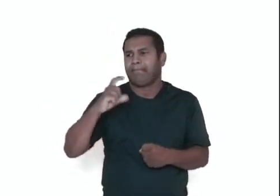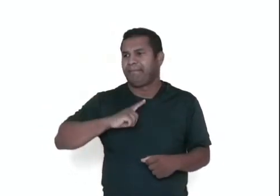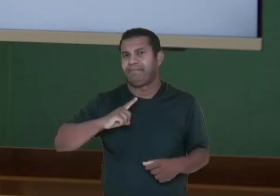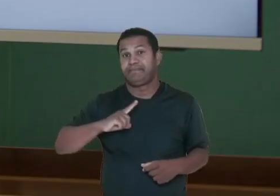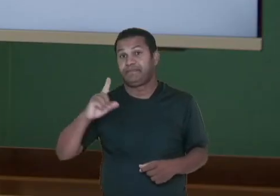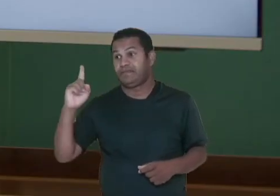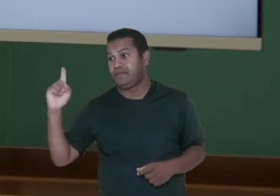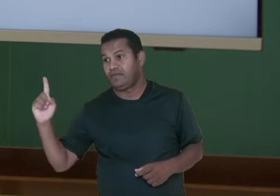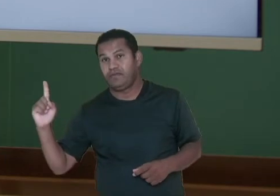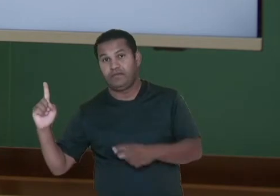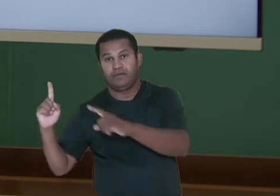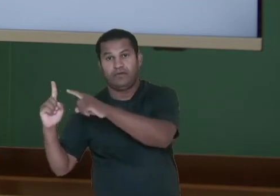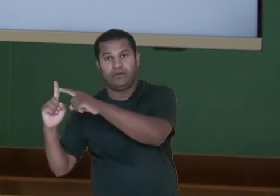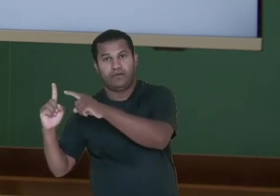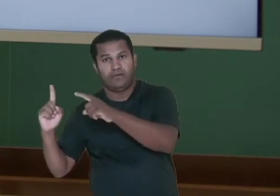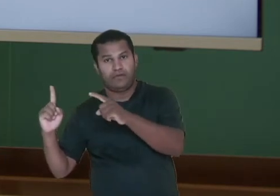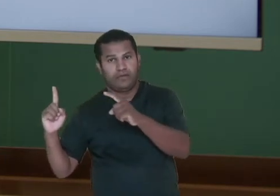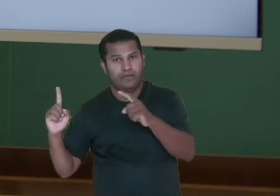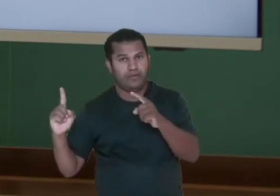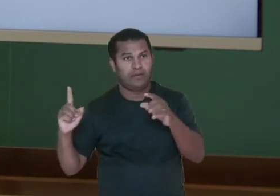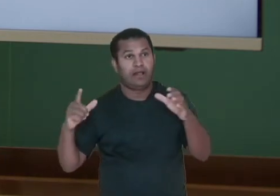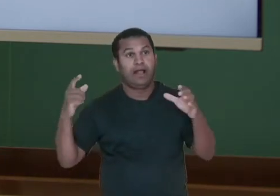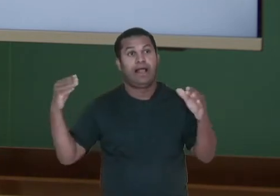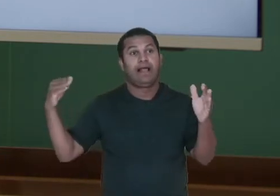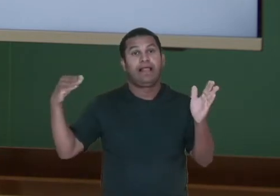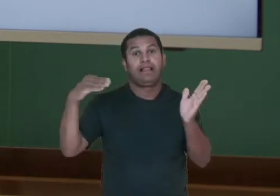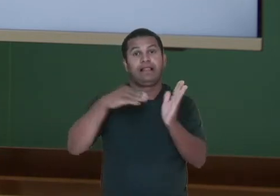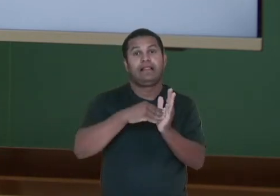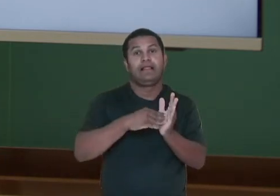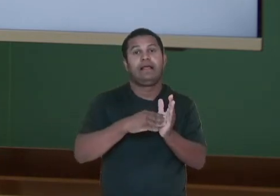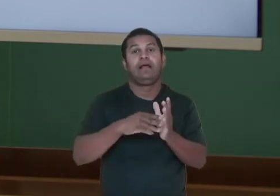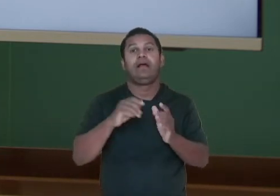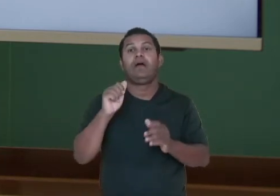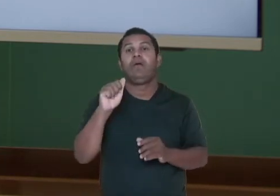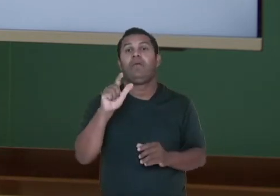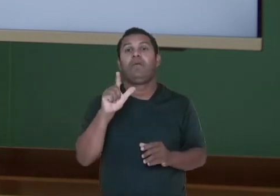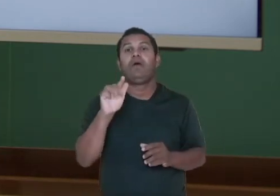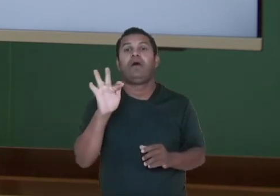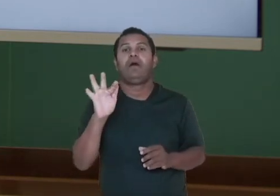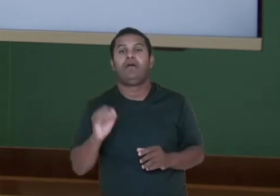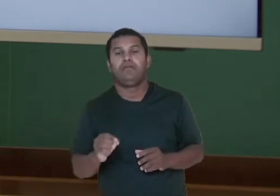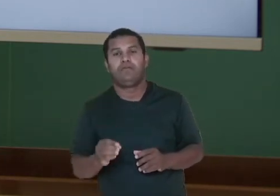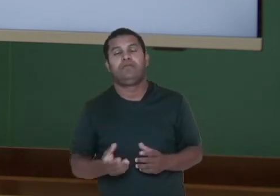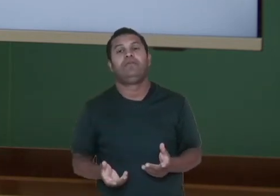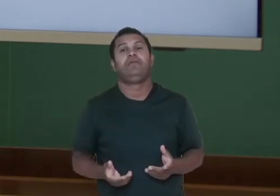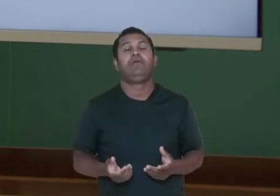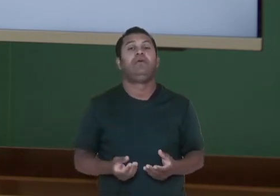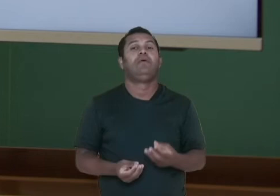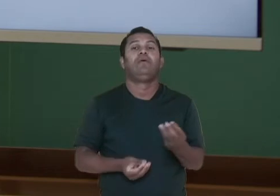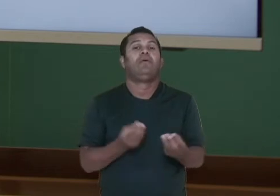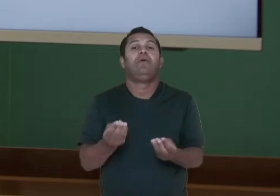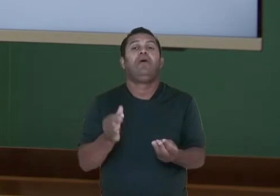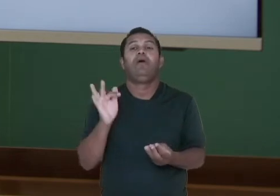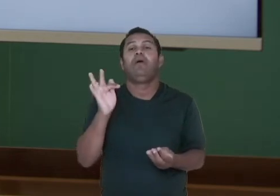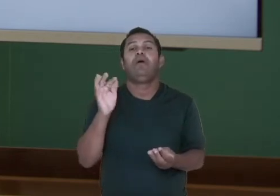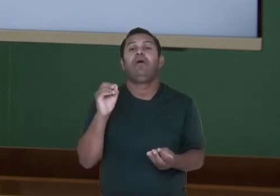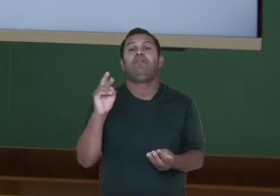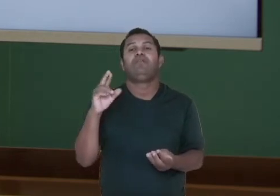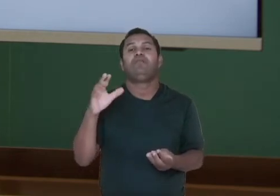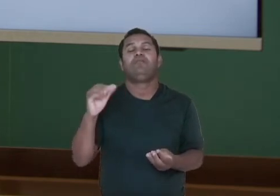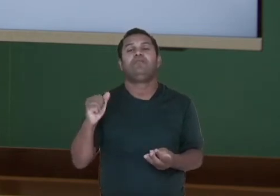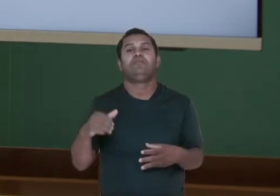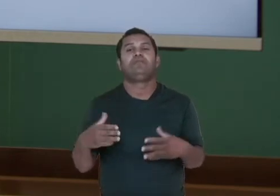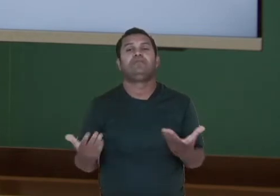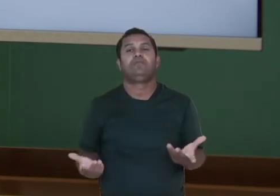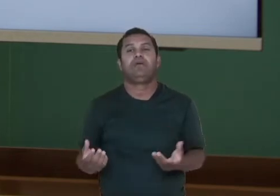alvo? E aí, qual é a força necessária para fazer com que ele mantenha